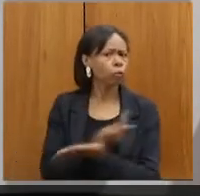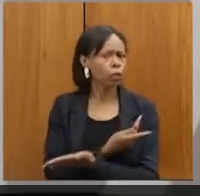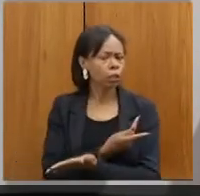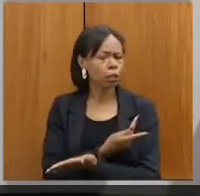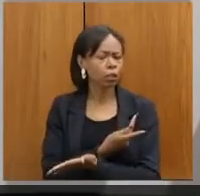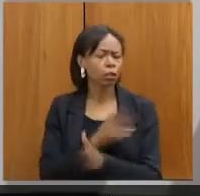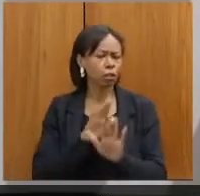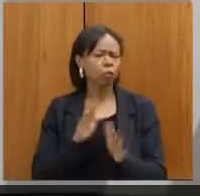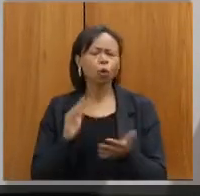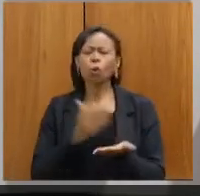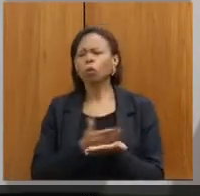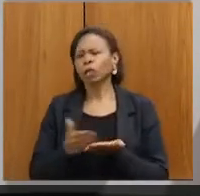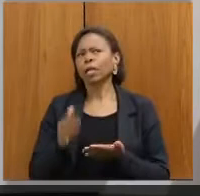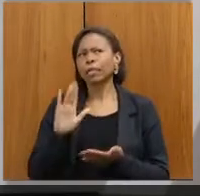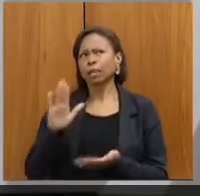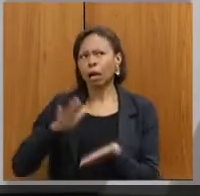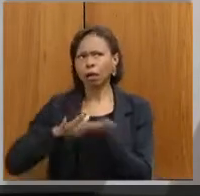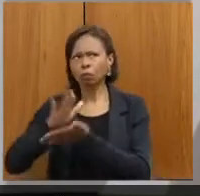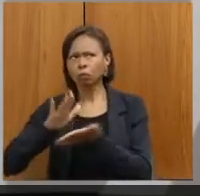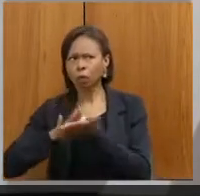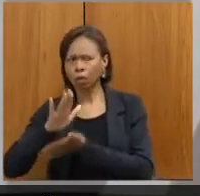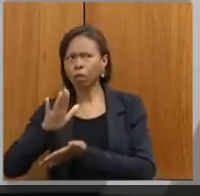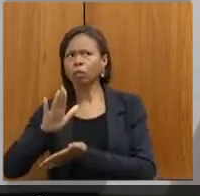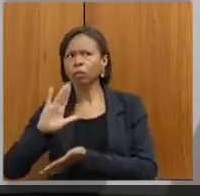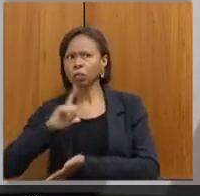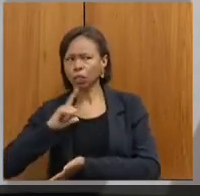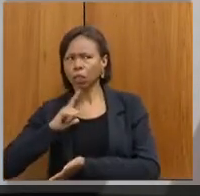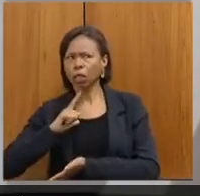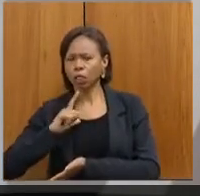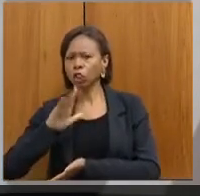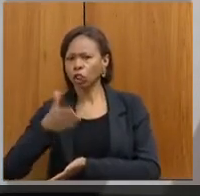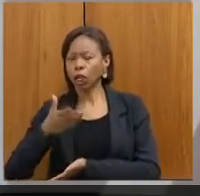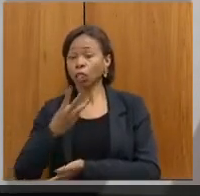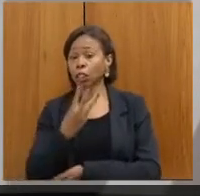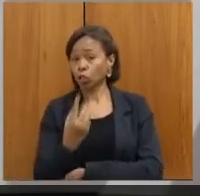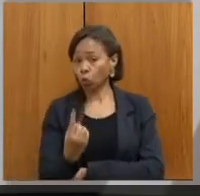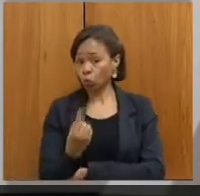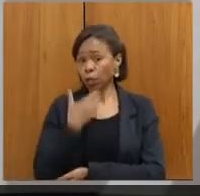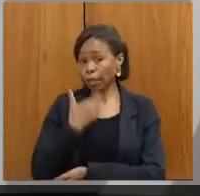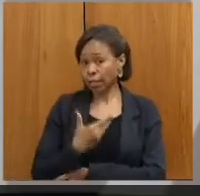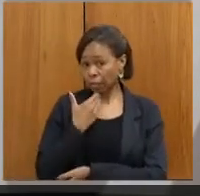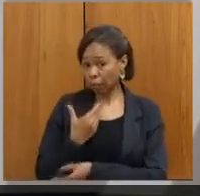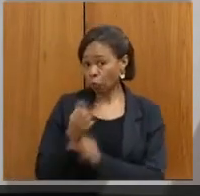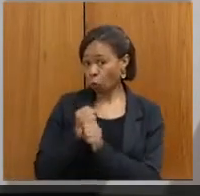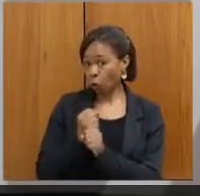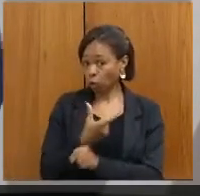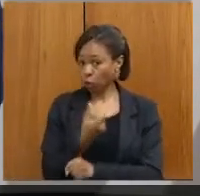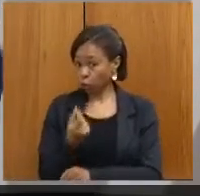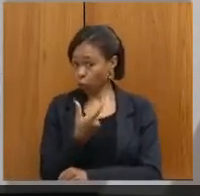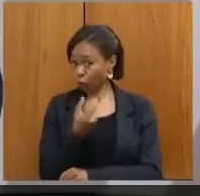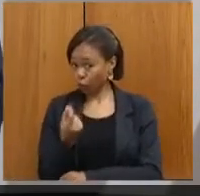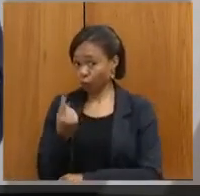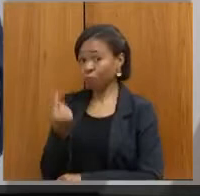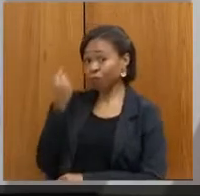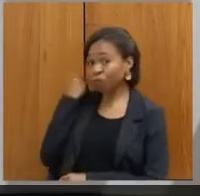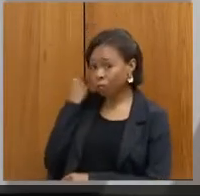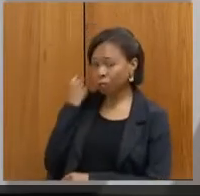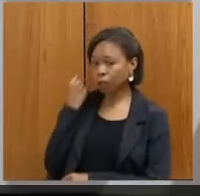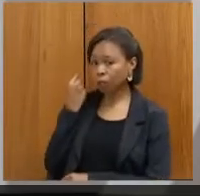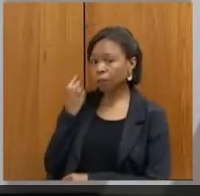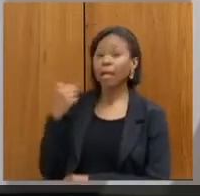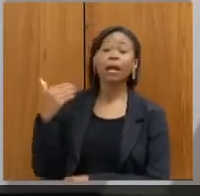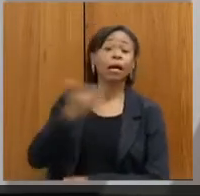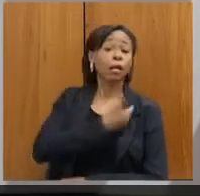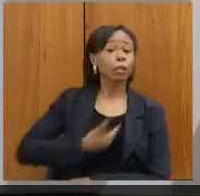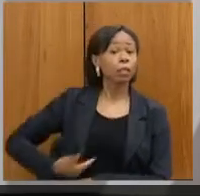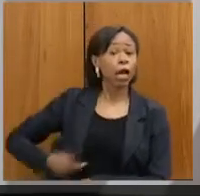existe um dado publicado dia Trinta e Um de dezembro de 2020 o estado tinha encaixa